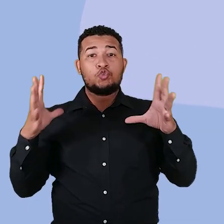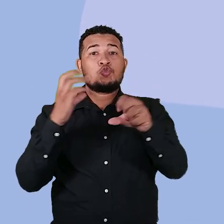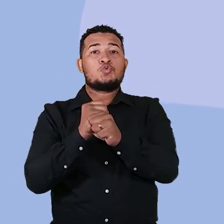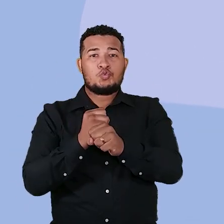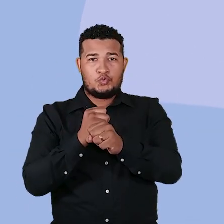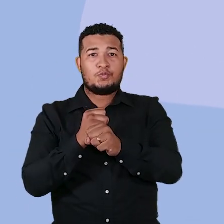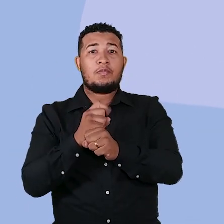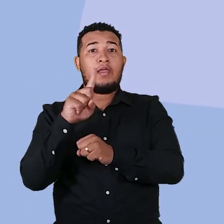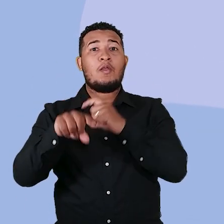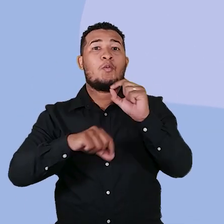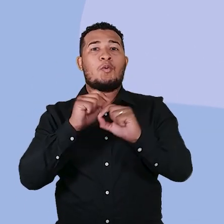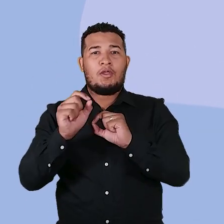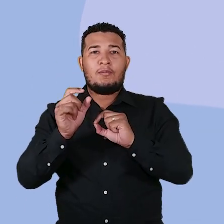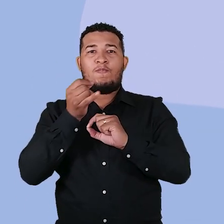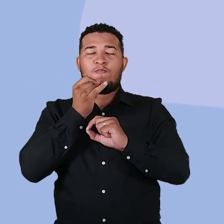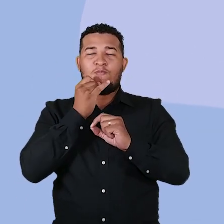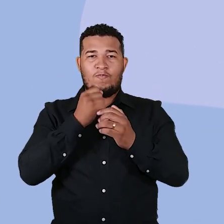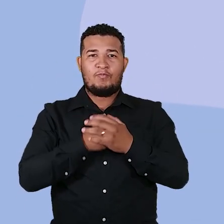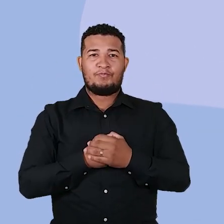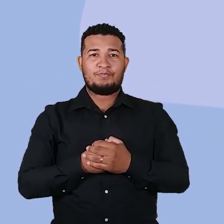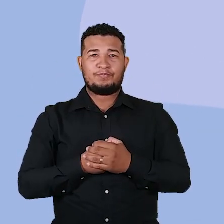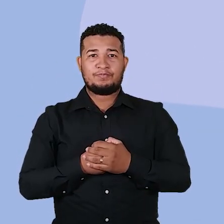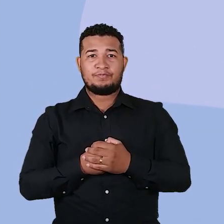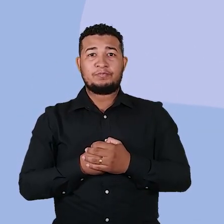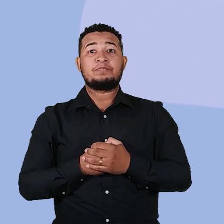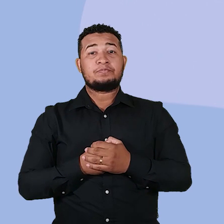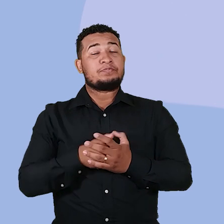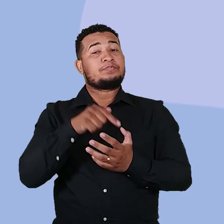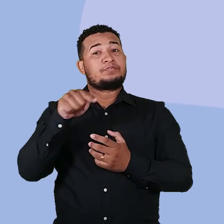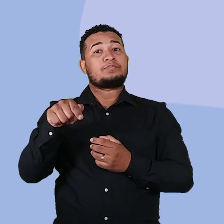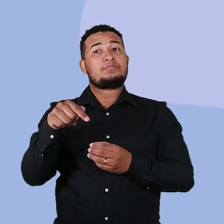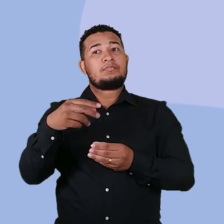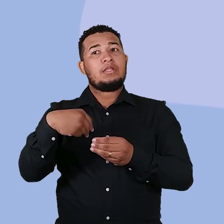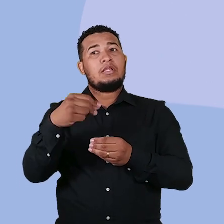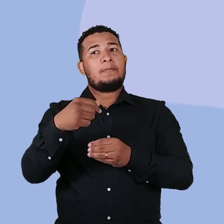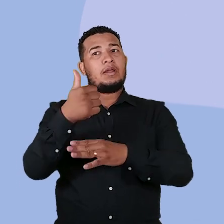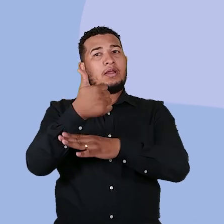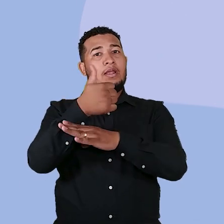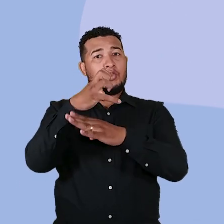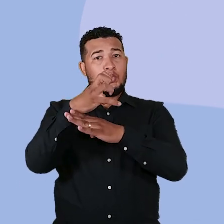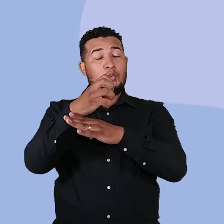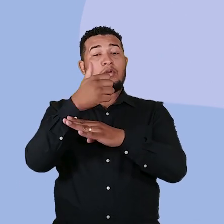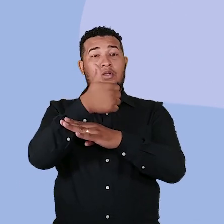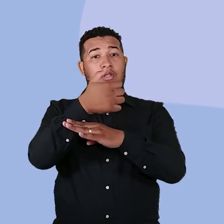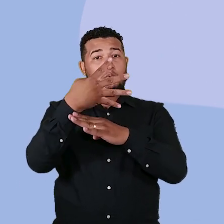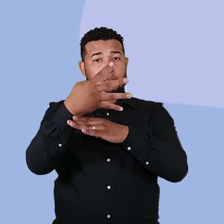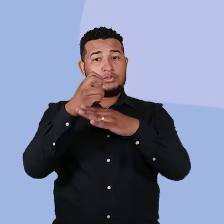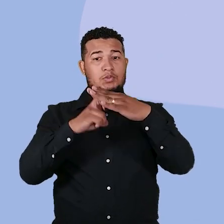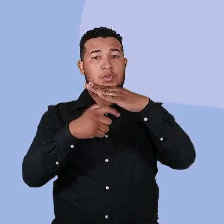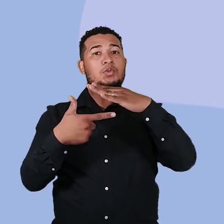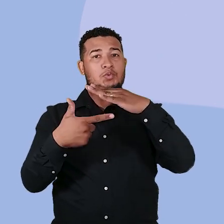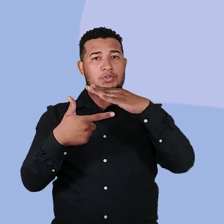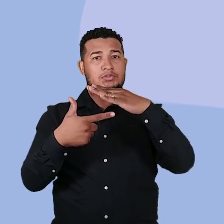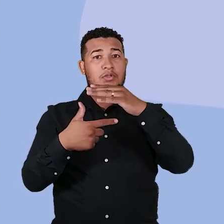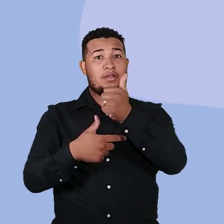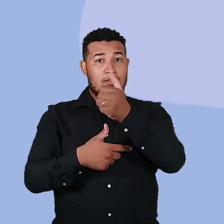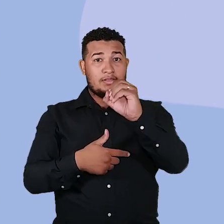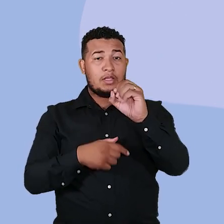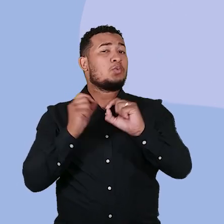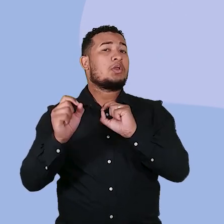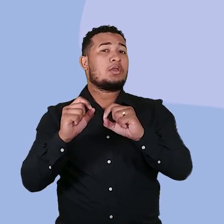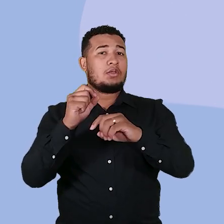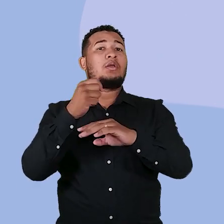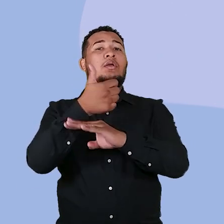52 juntando as duas aí olha só hein a dama 14 para 52